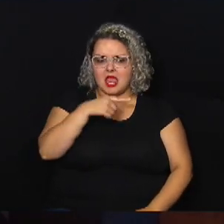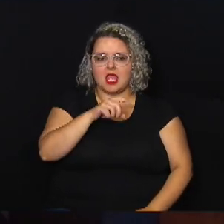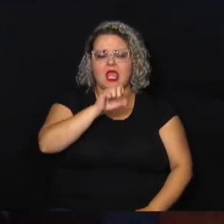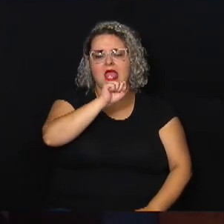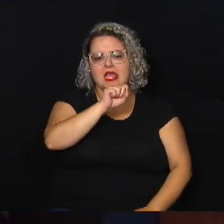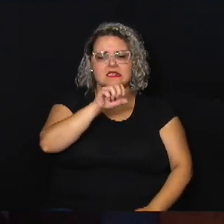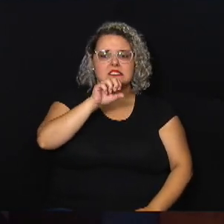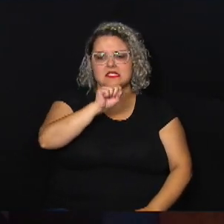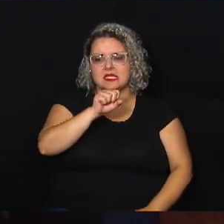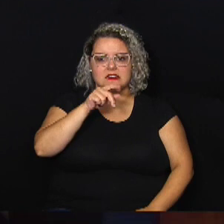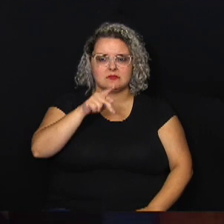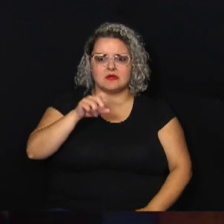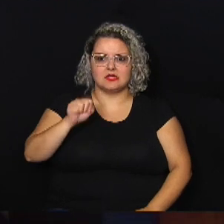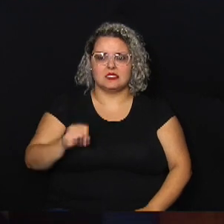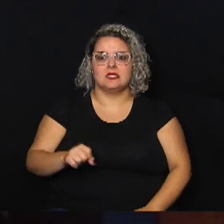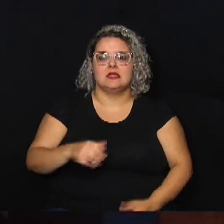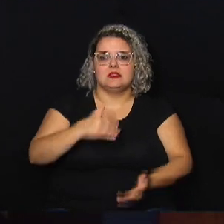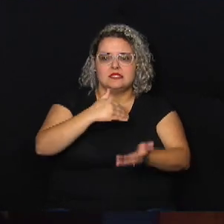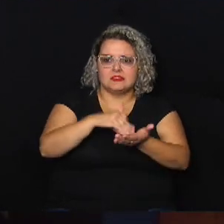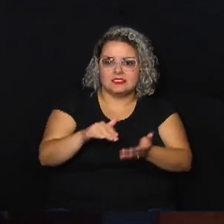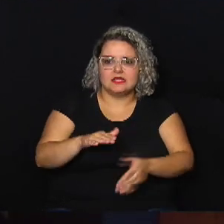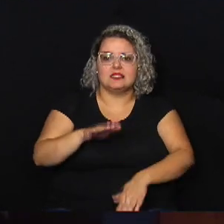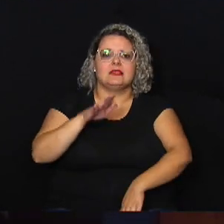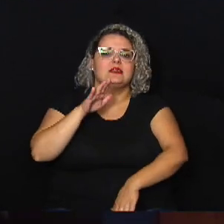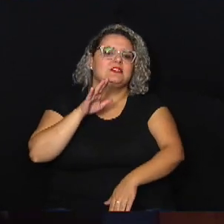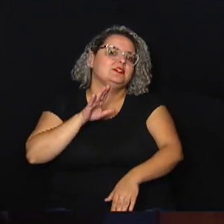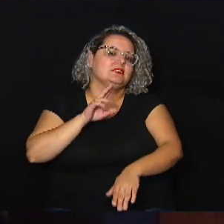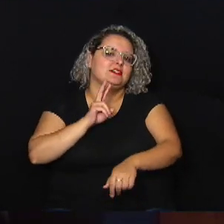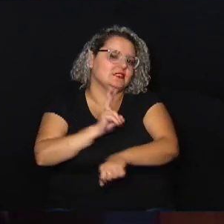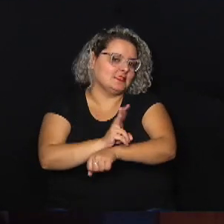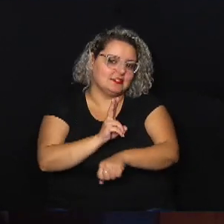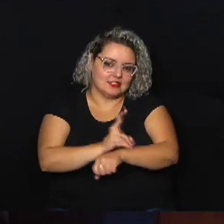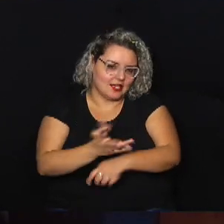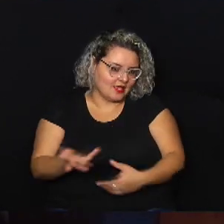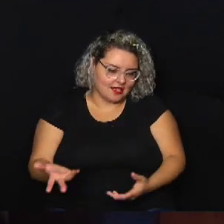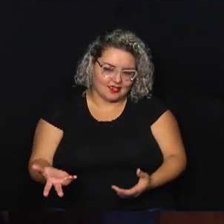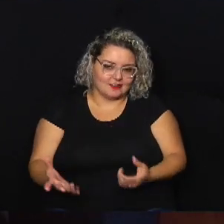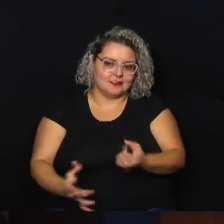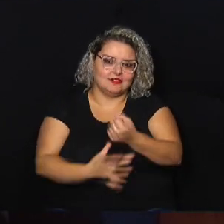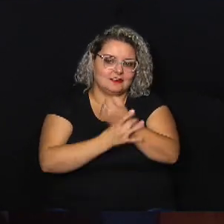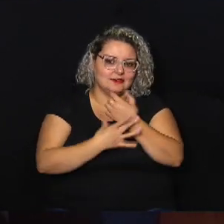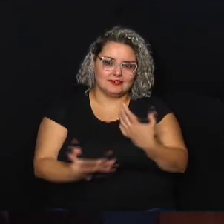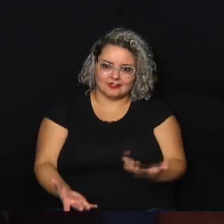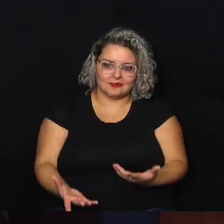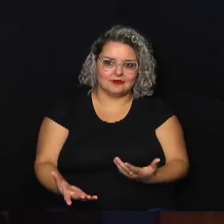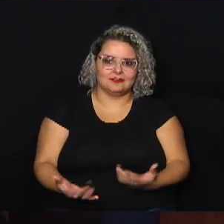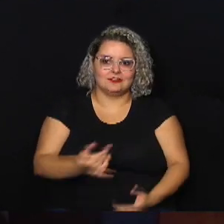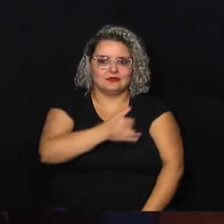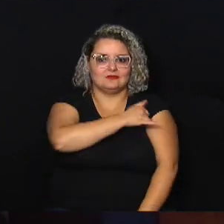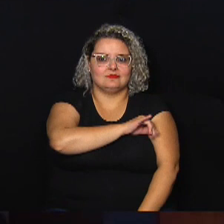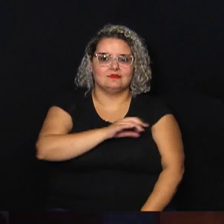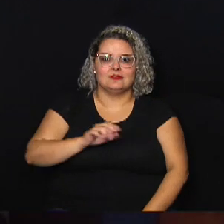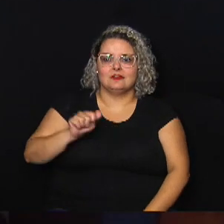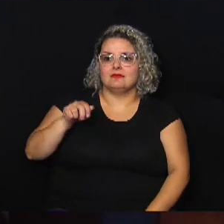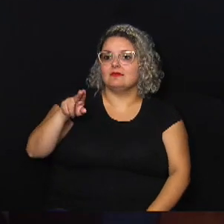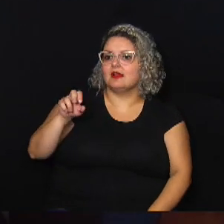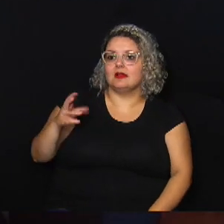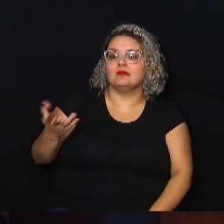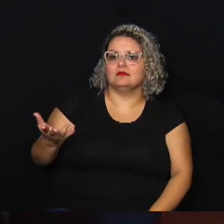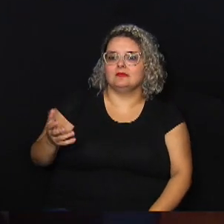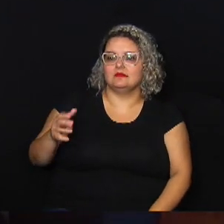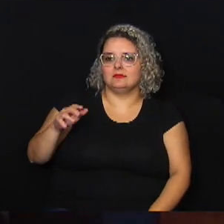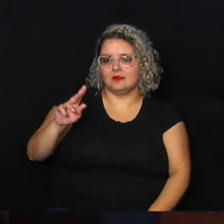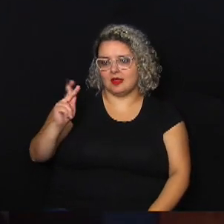SSPR, Secretaria de Segurança Pública, Rio. Que é um problema de segurança. E o UAU. O que é o UAU? Com